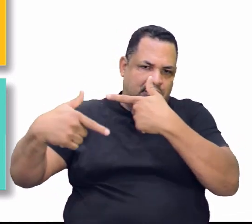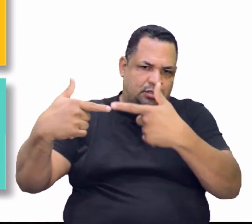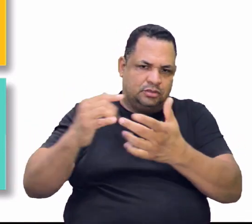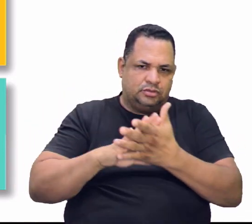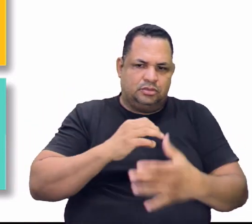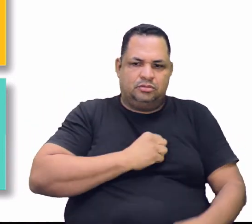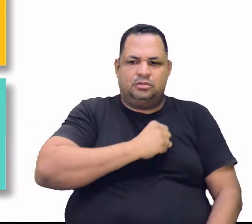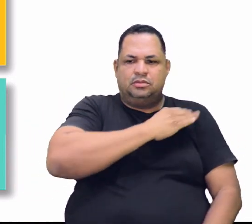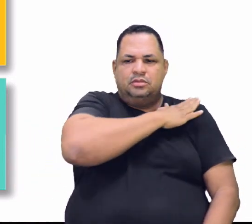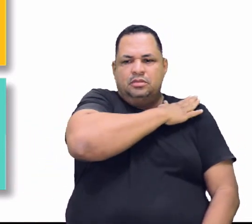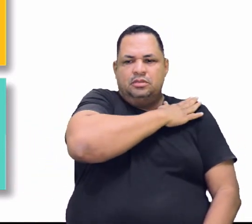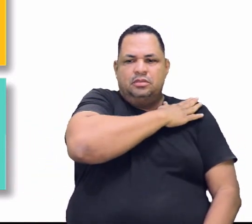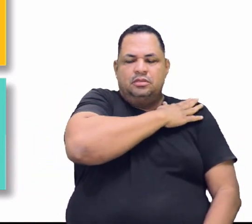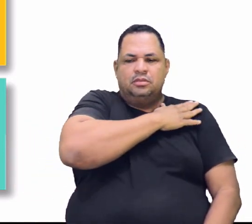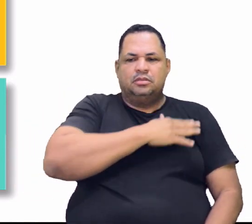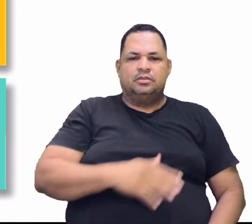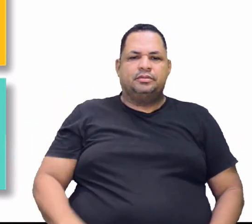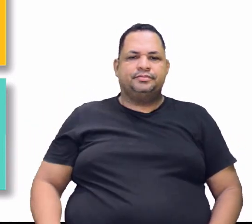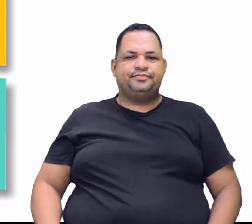do Aloísio Ferreira,